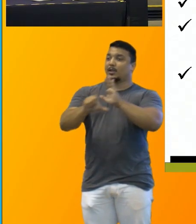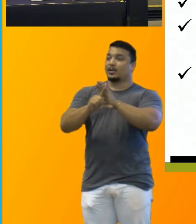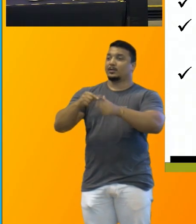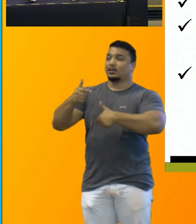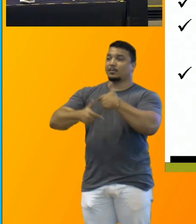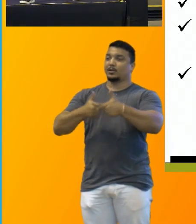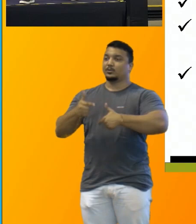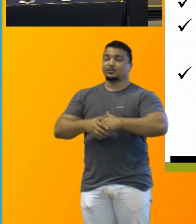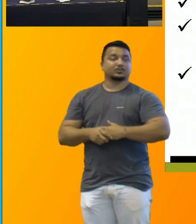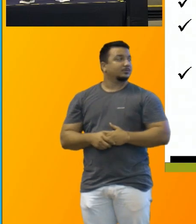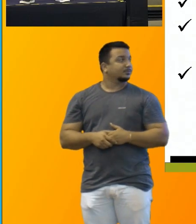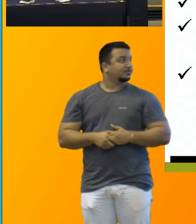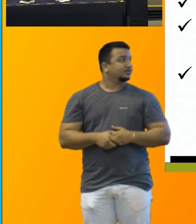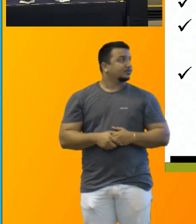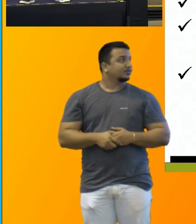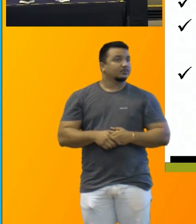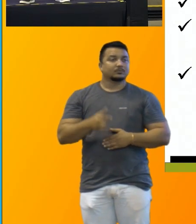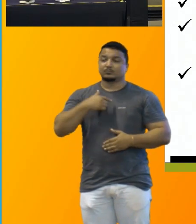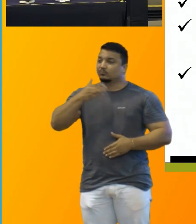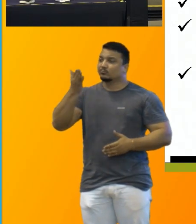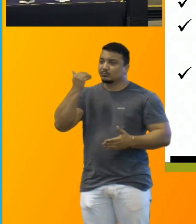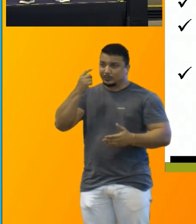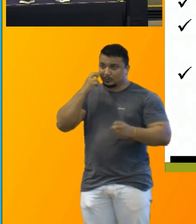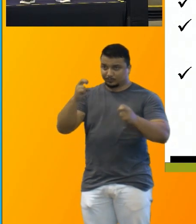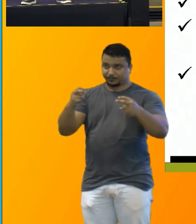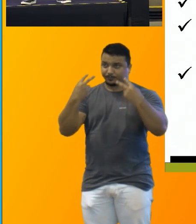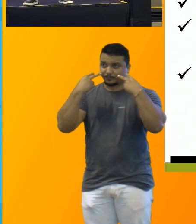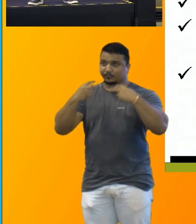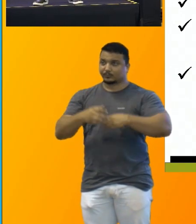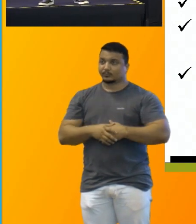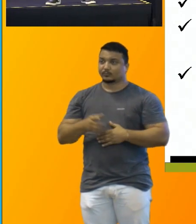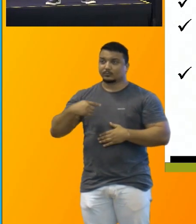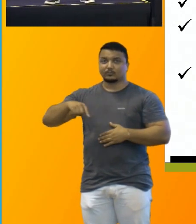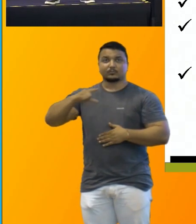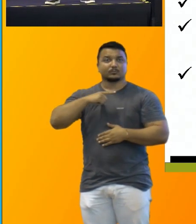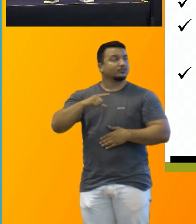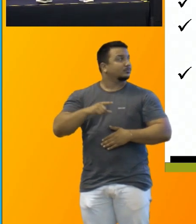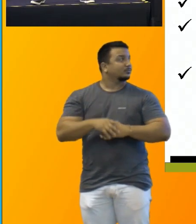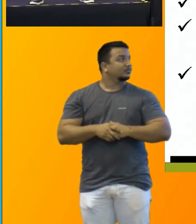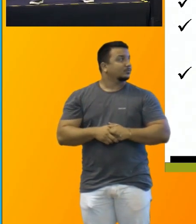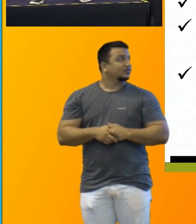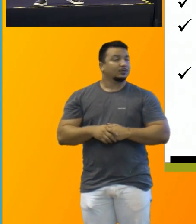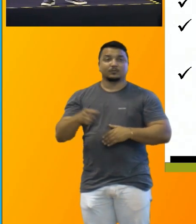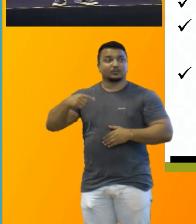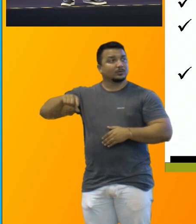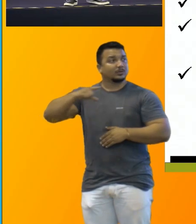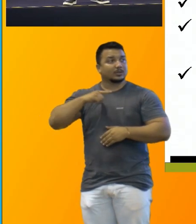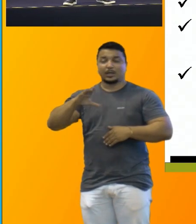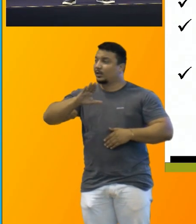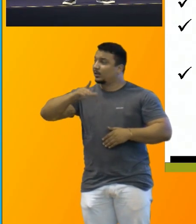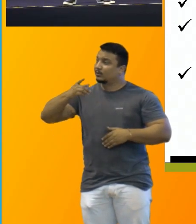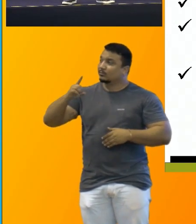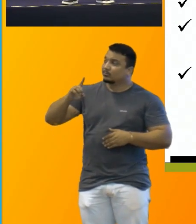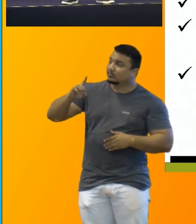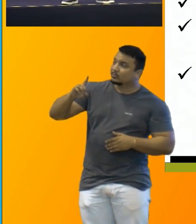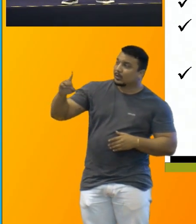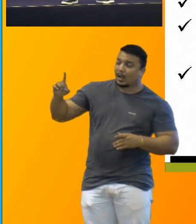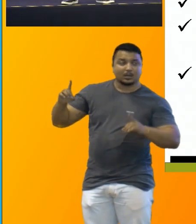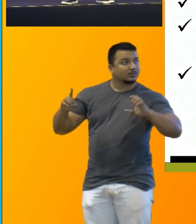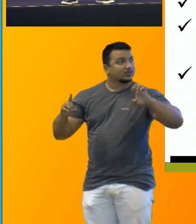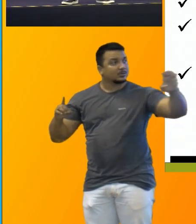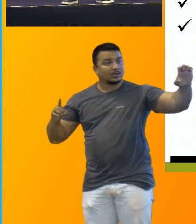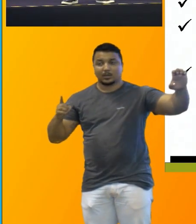trabalhistas. Ei, levanta a sua cabeça de novo. Você que está em cima, você que está aqui nas minhas laterais, você que está aqui